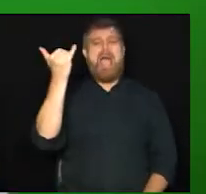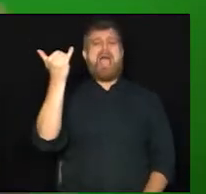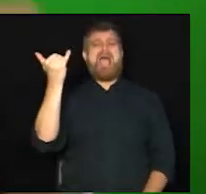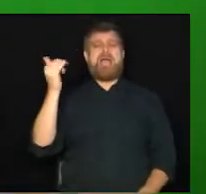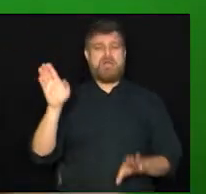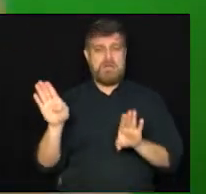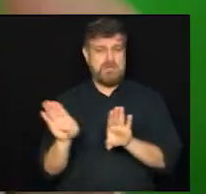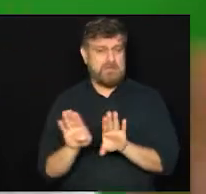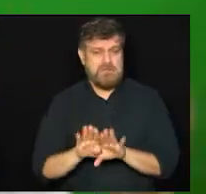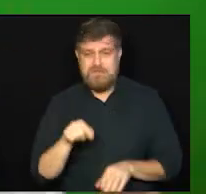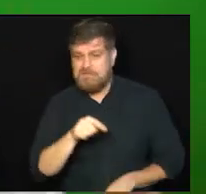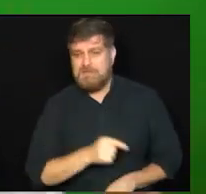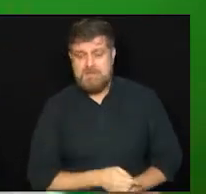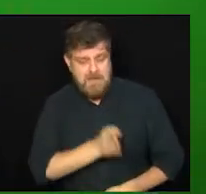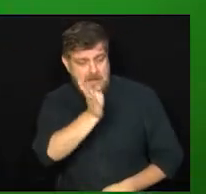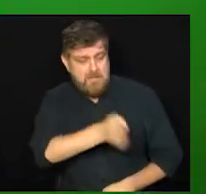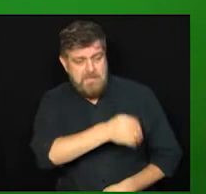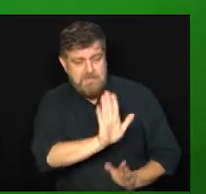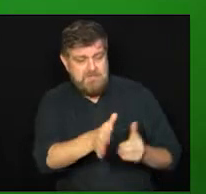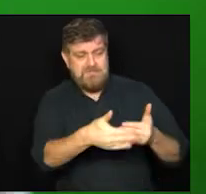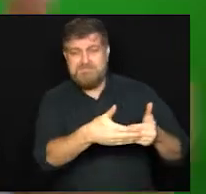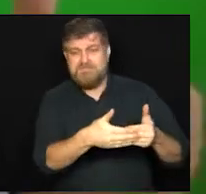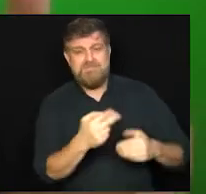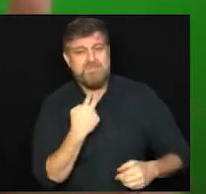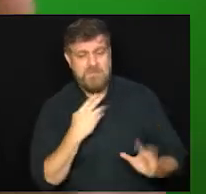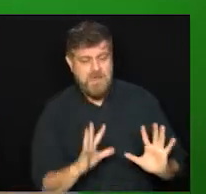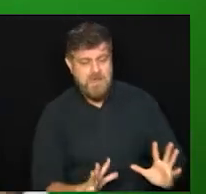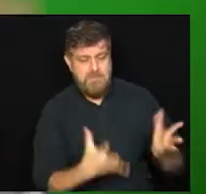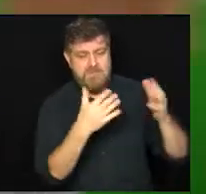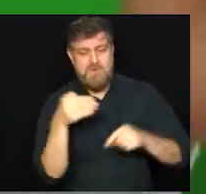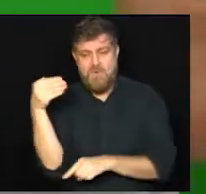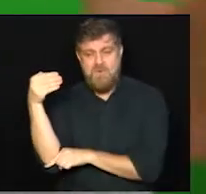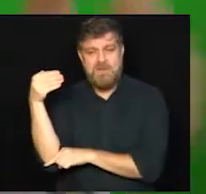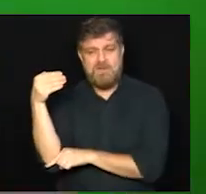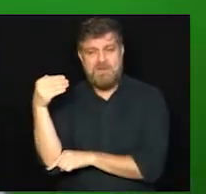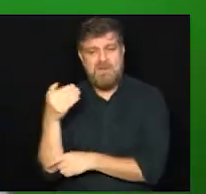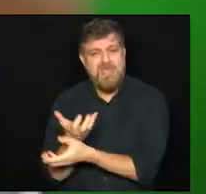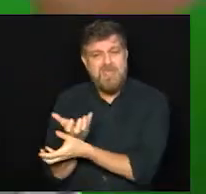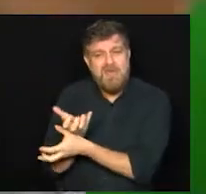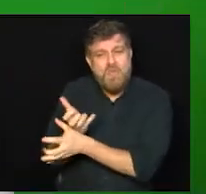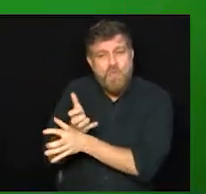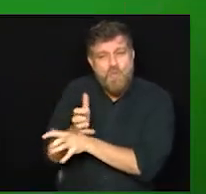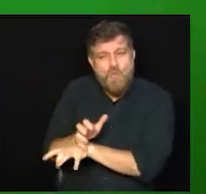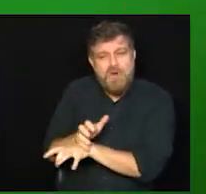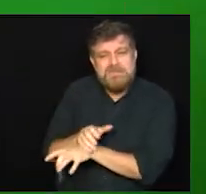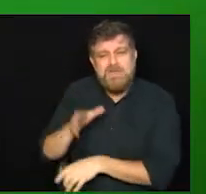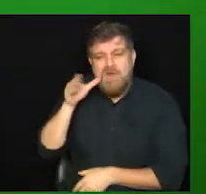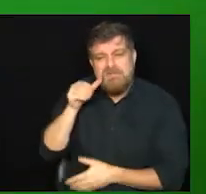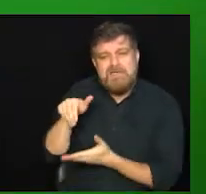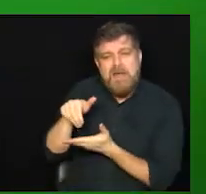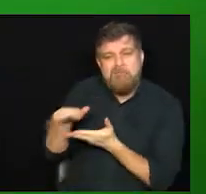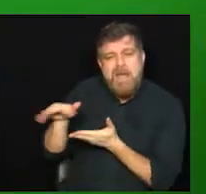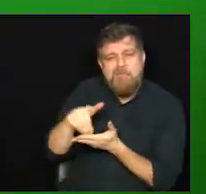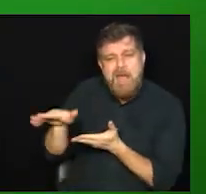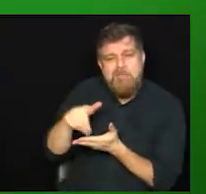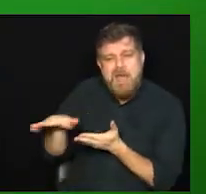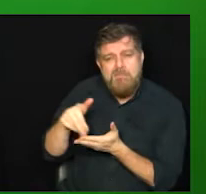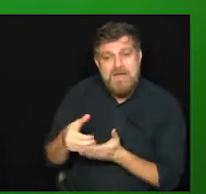não realização de eventos, foi atingido pelos hotéis em gerais, ter demitido aí mais de